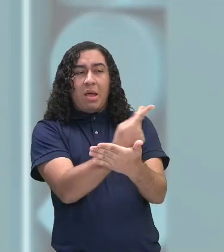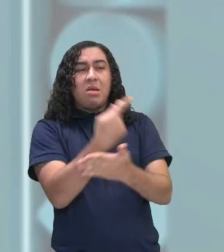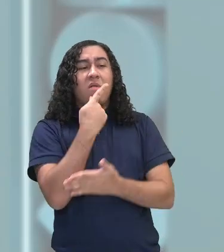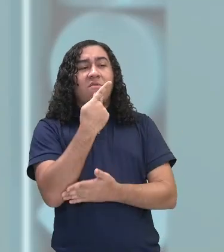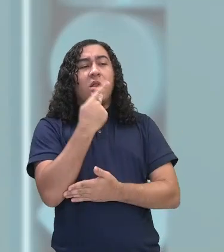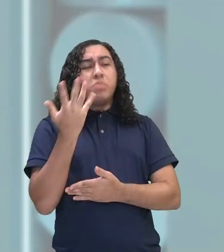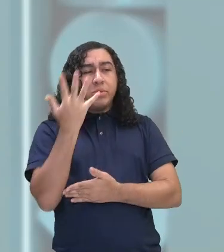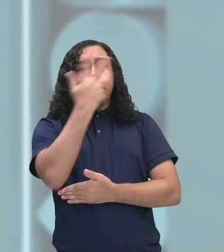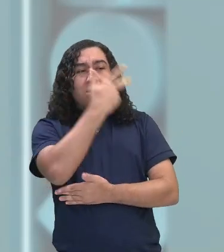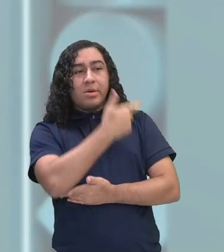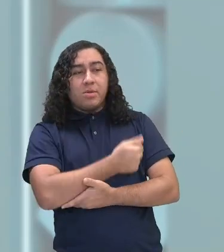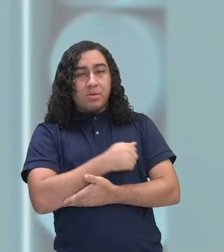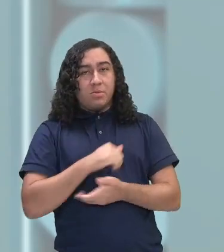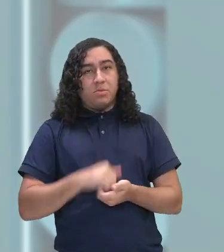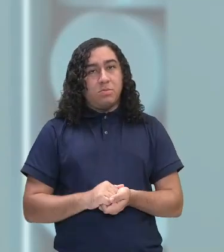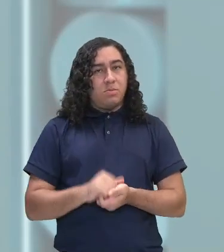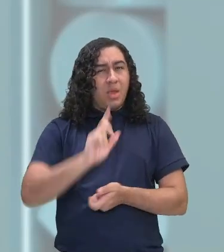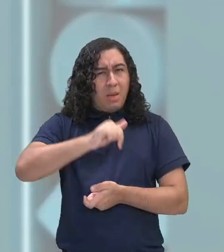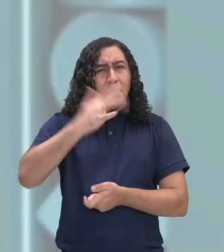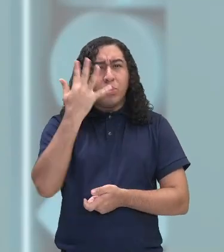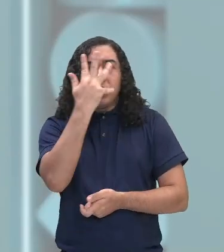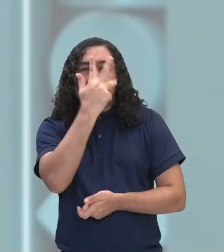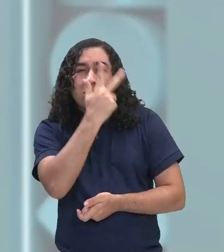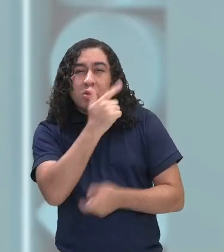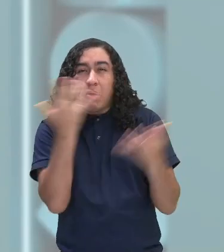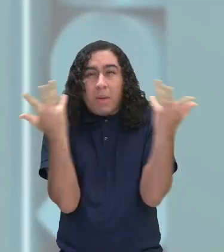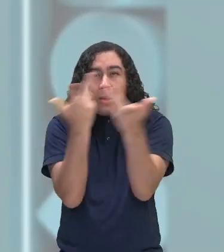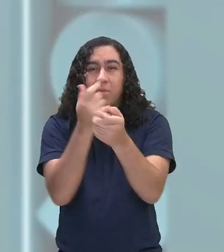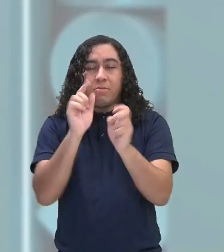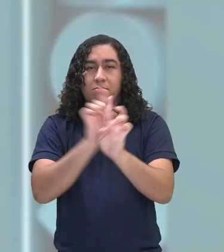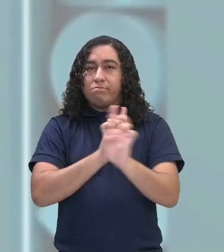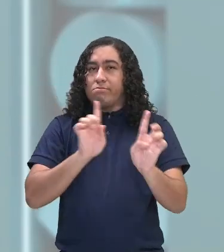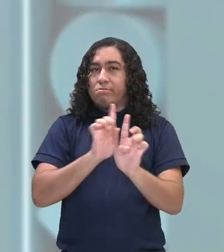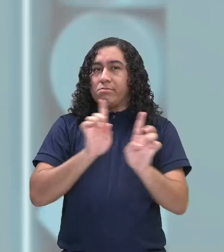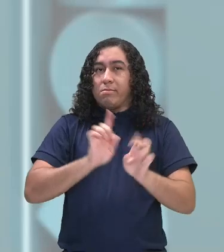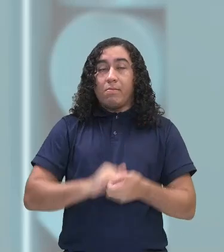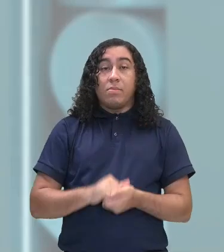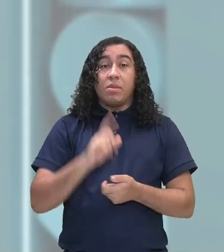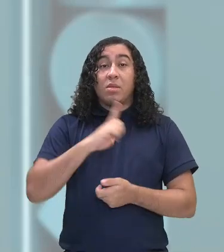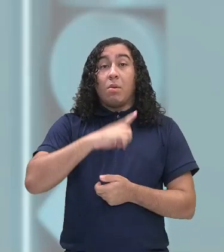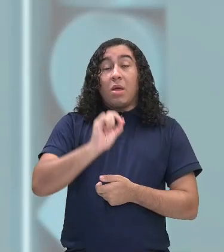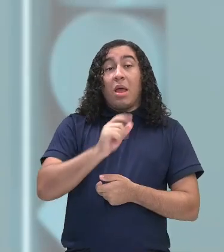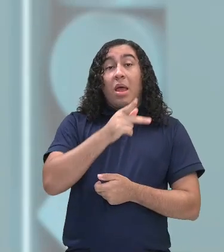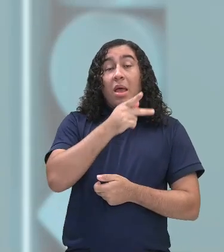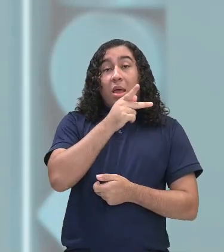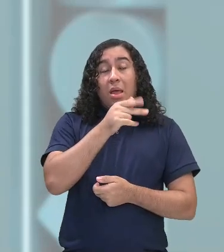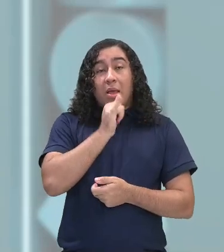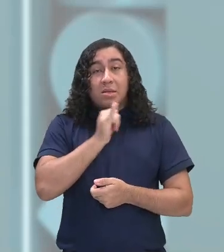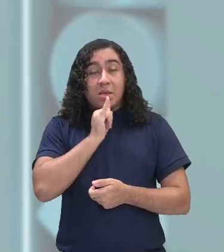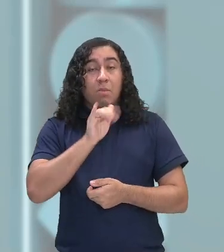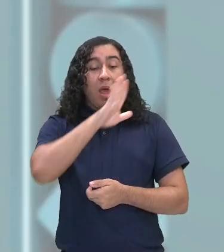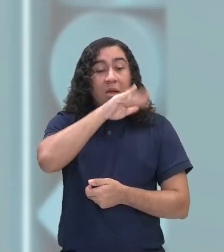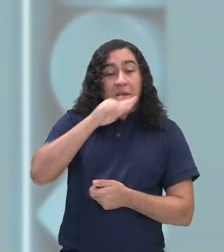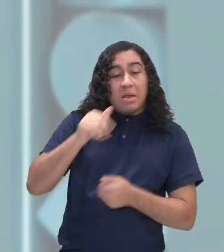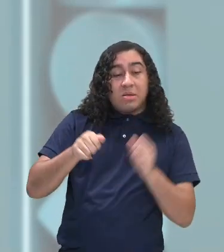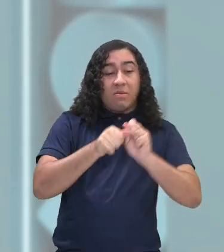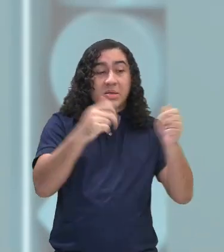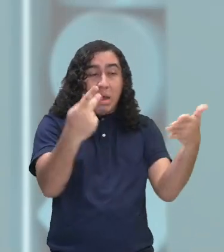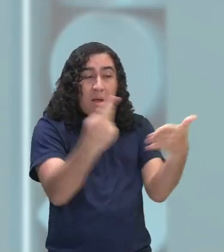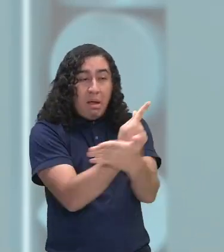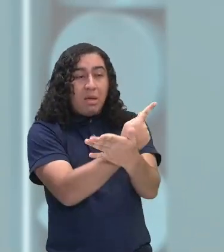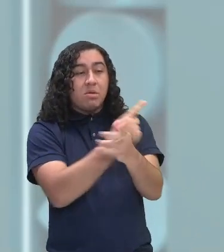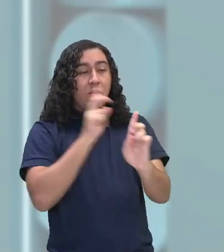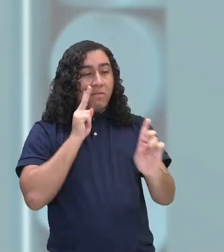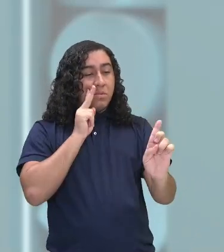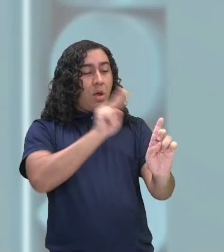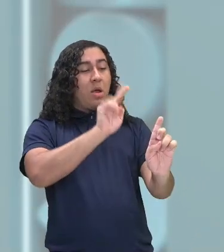hein? Não é bem isso que quis dizer, né? Você vê a criança fazendo algo errado, que bonito, hein?